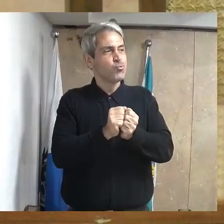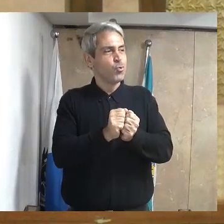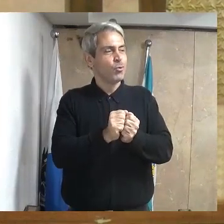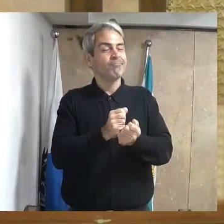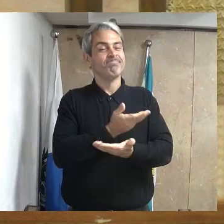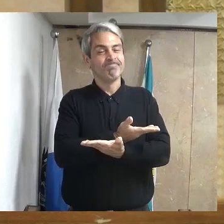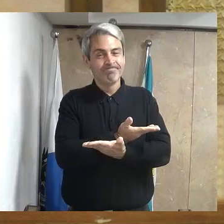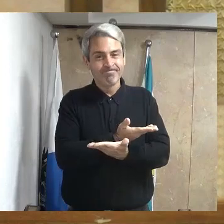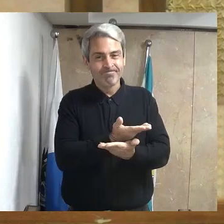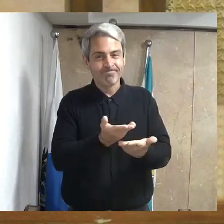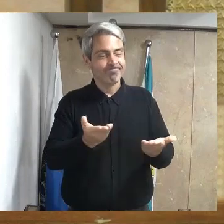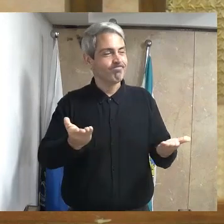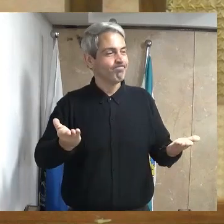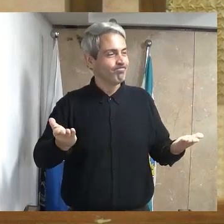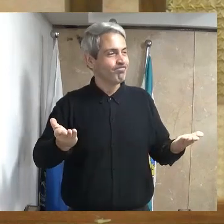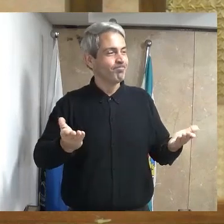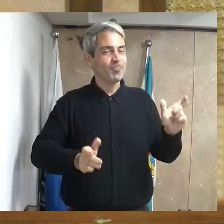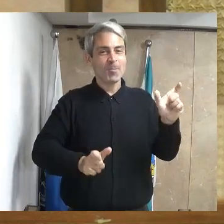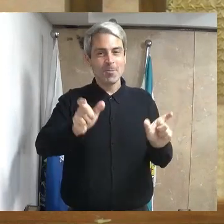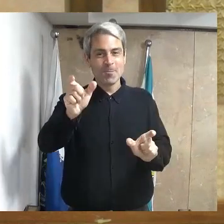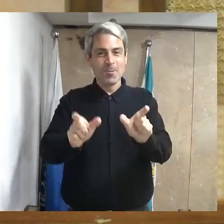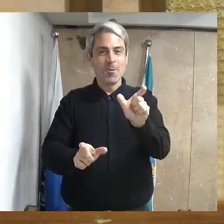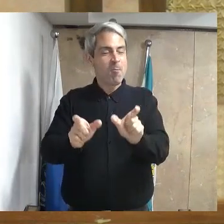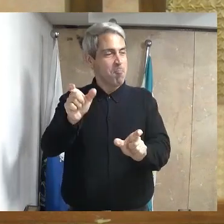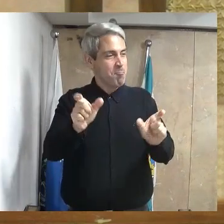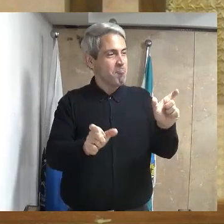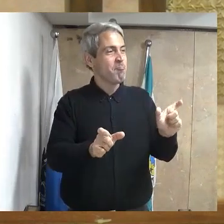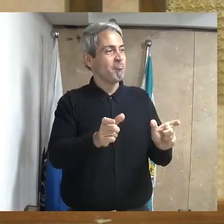dessas figuras.